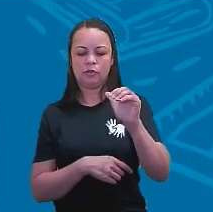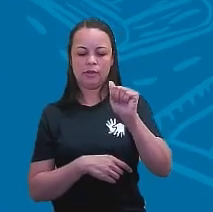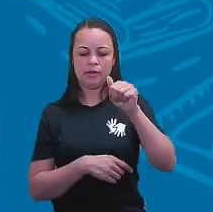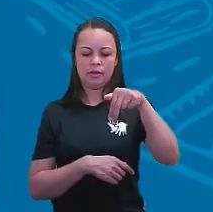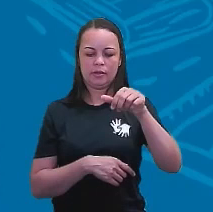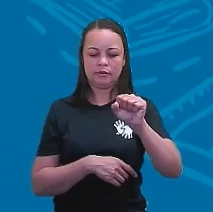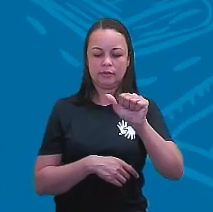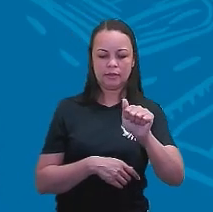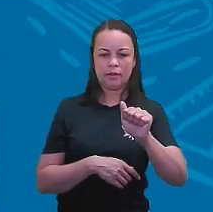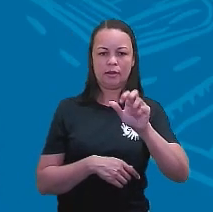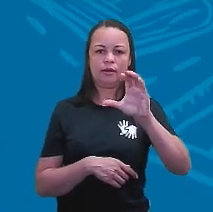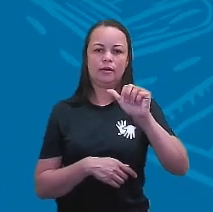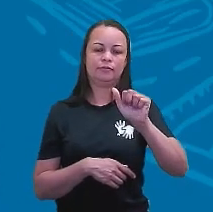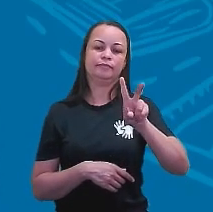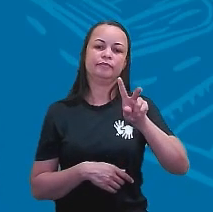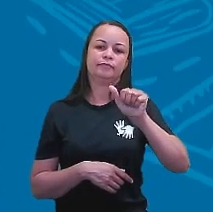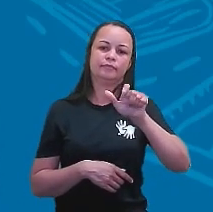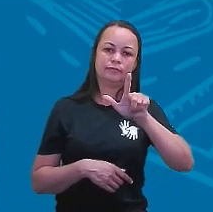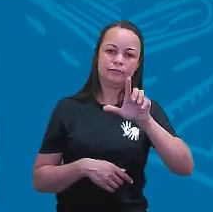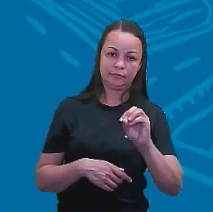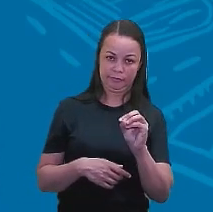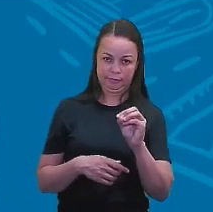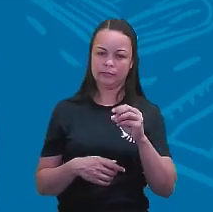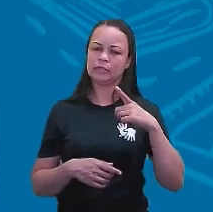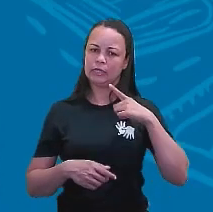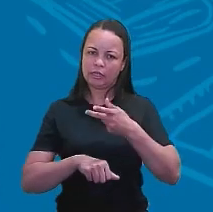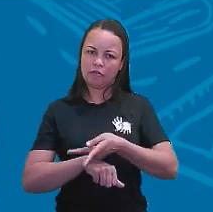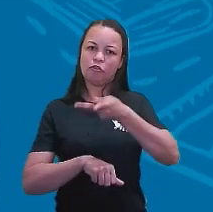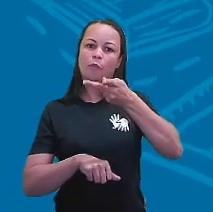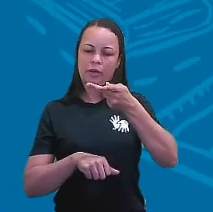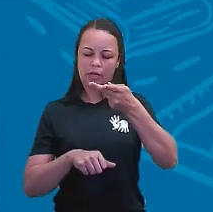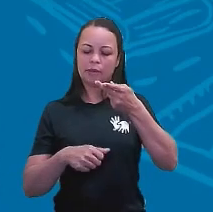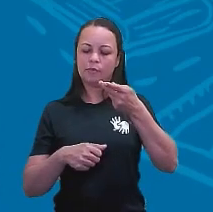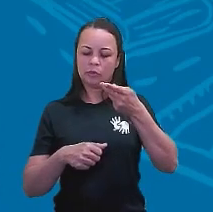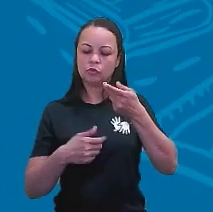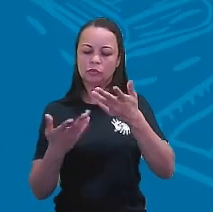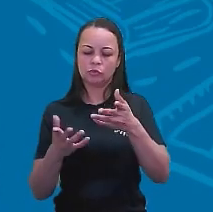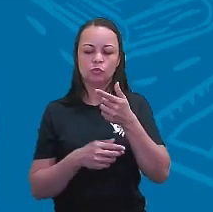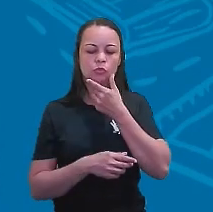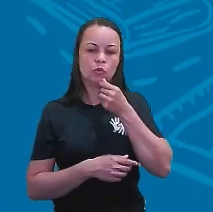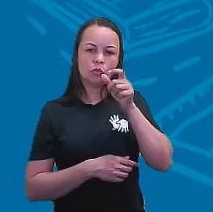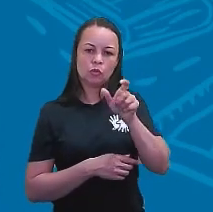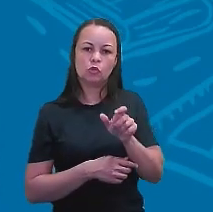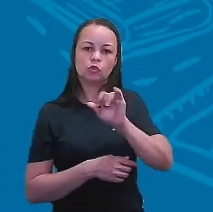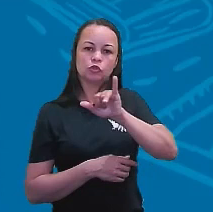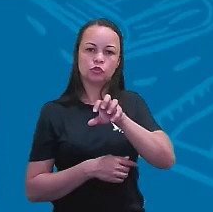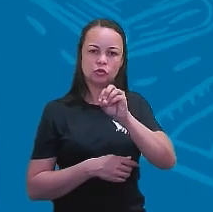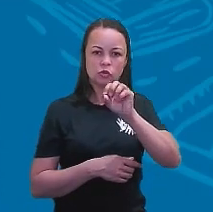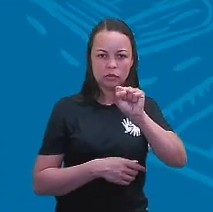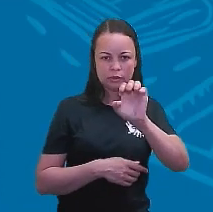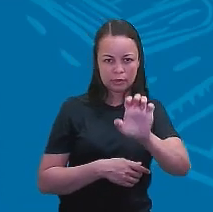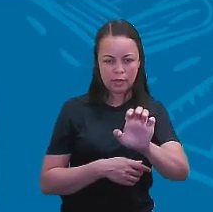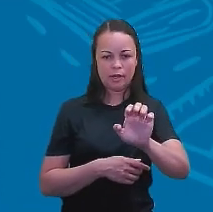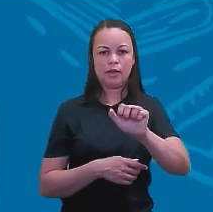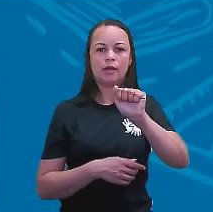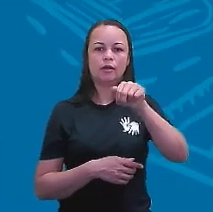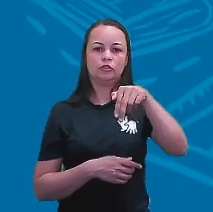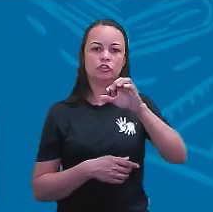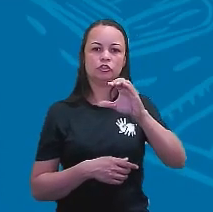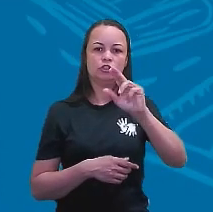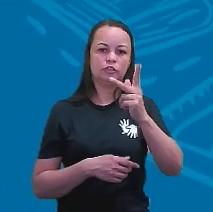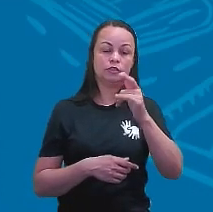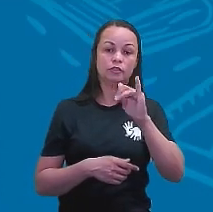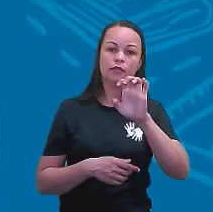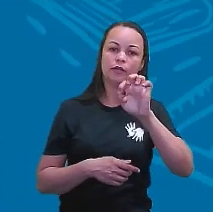de 67. E aí recebeu o prêmio José de Anchieta. Bom, a gente tem aí uma trajetória cheia de